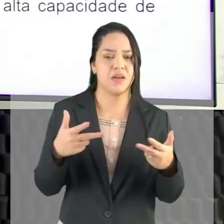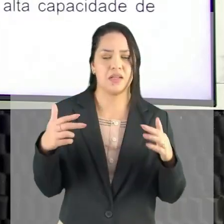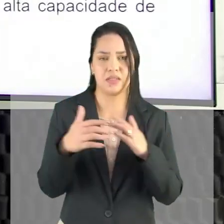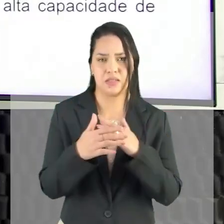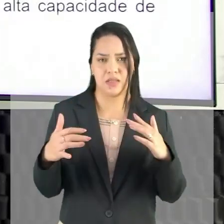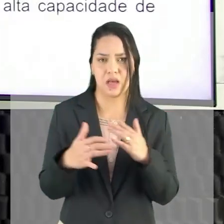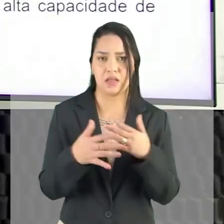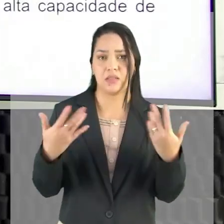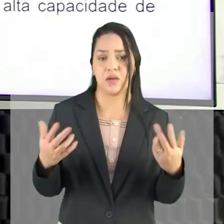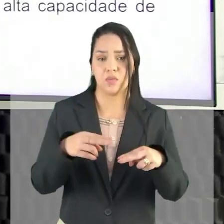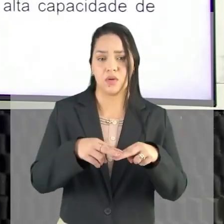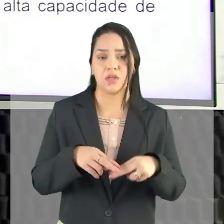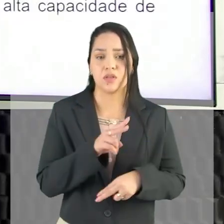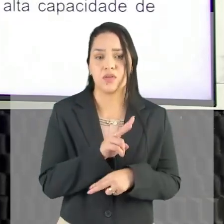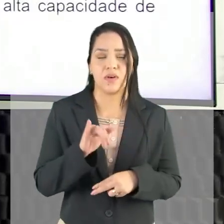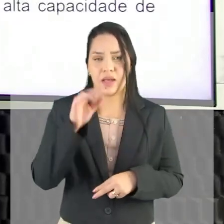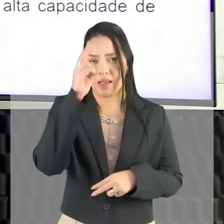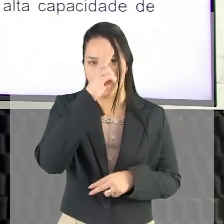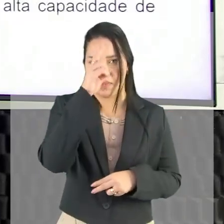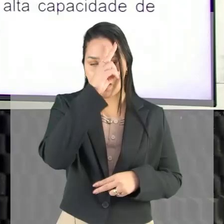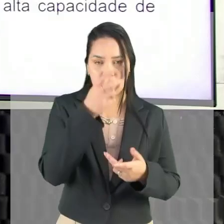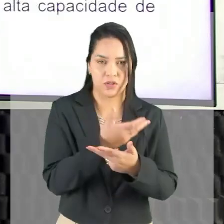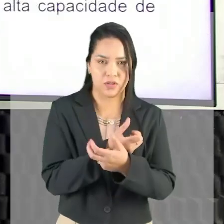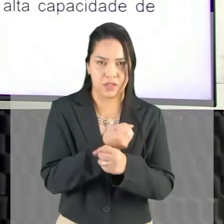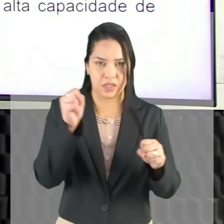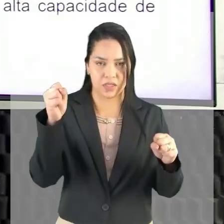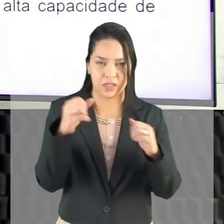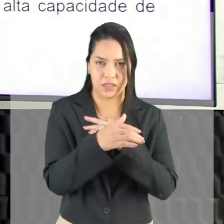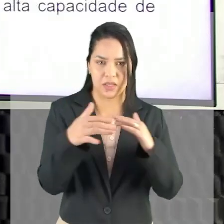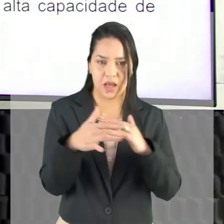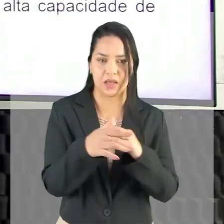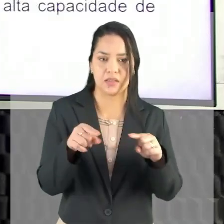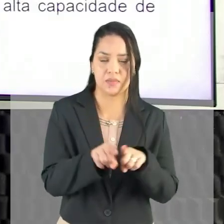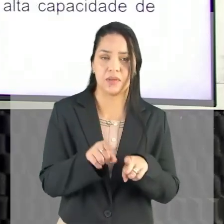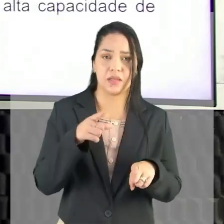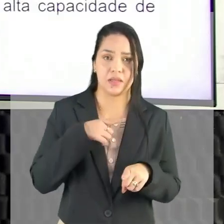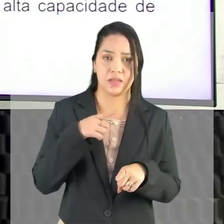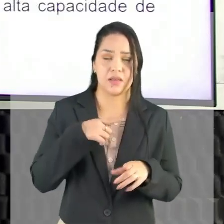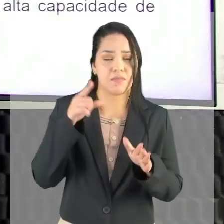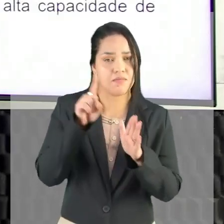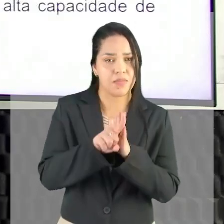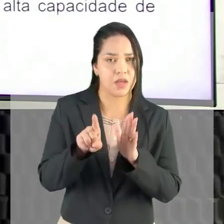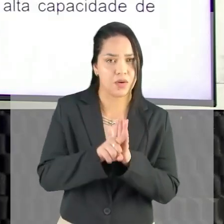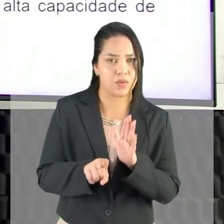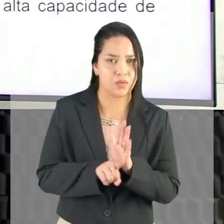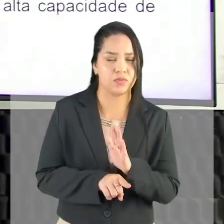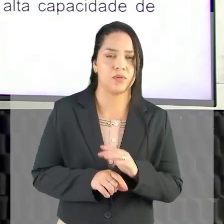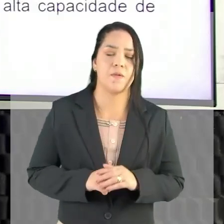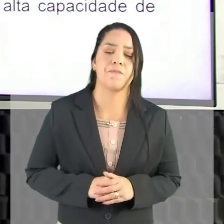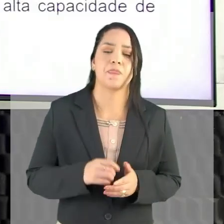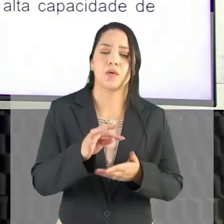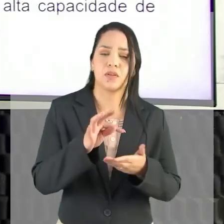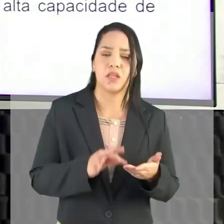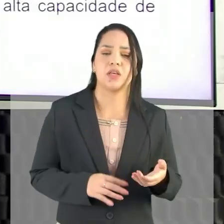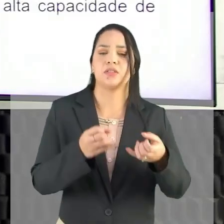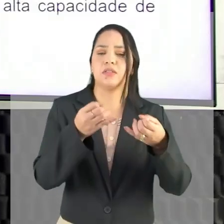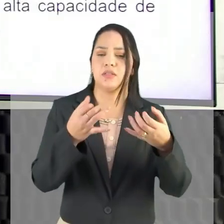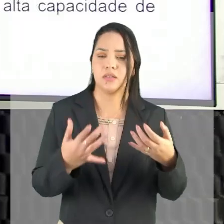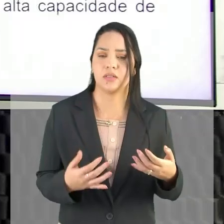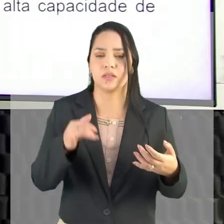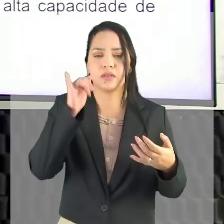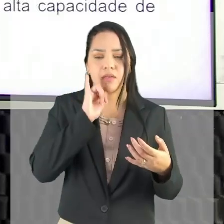cidades. Automaticamente você vai lembrar de grandes cidades. E aí vem o determinante da questão, ó. O texto exemplifica